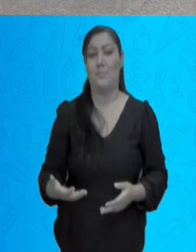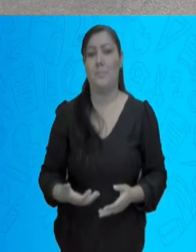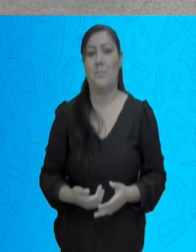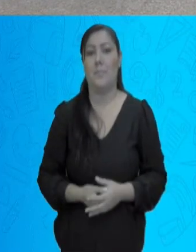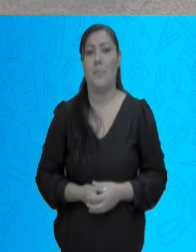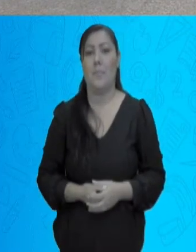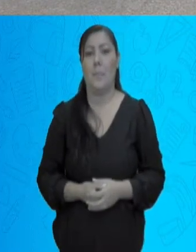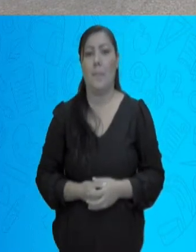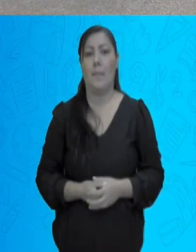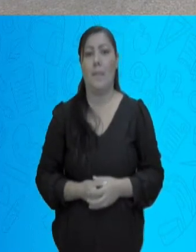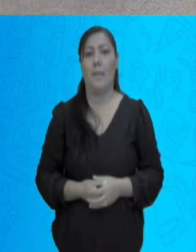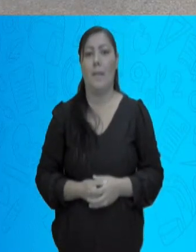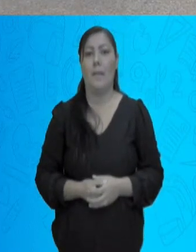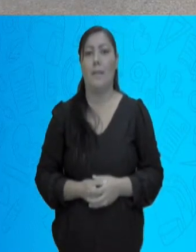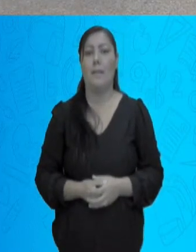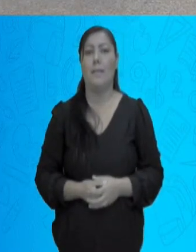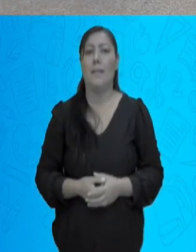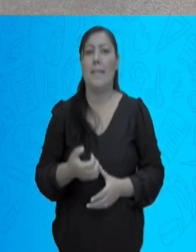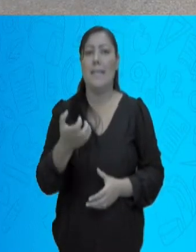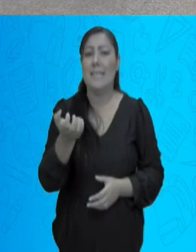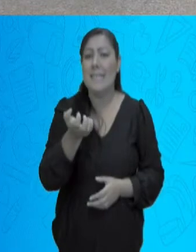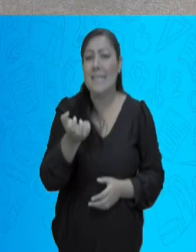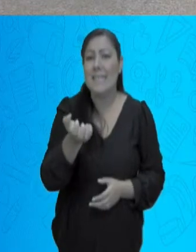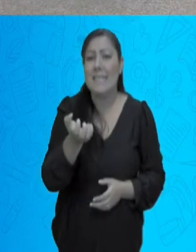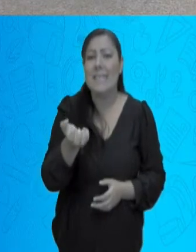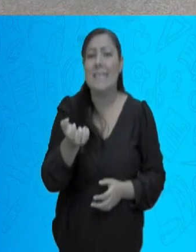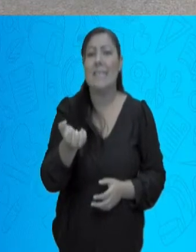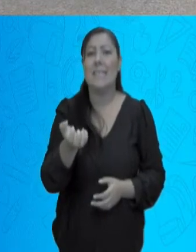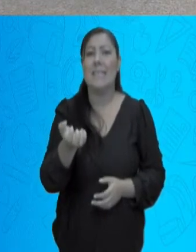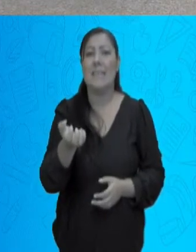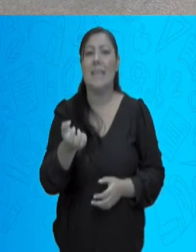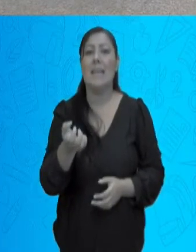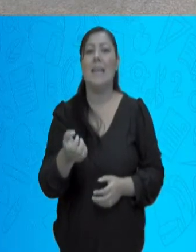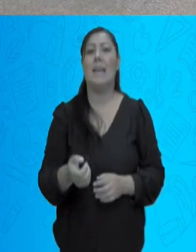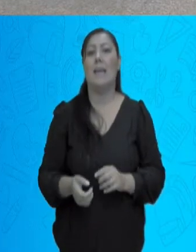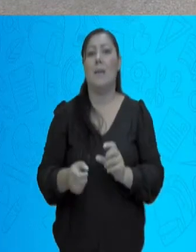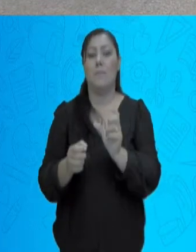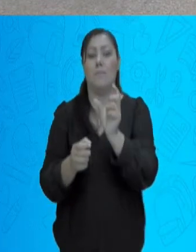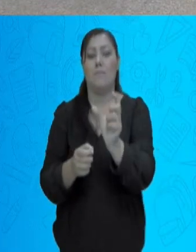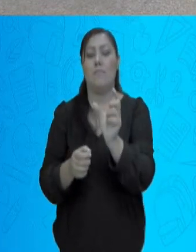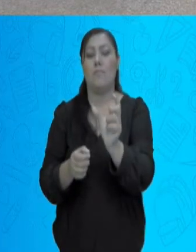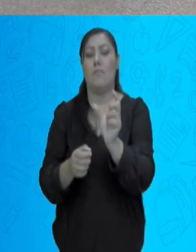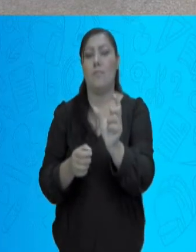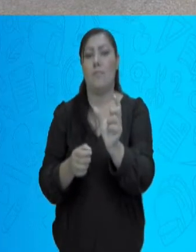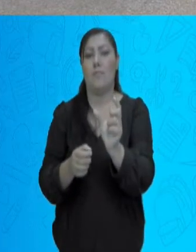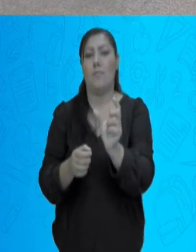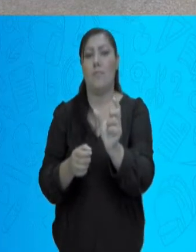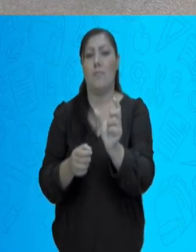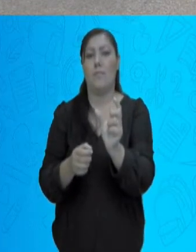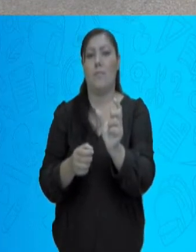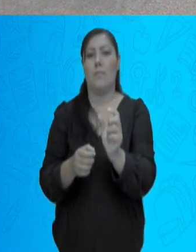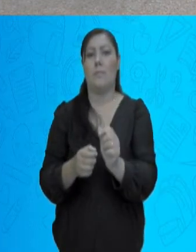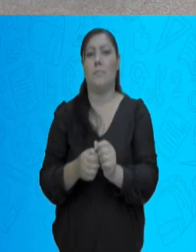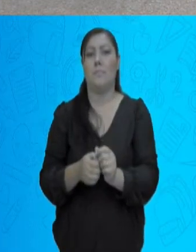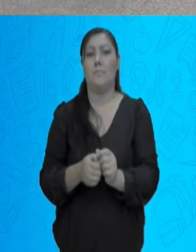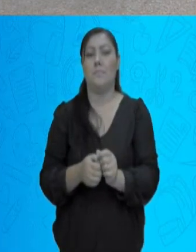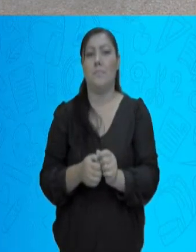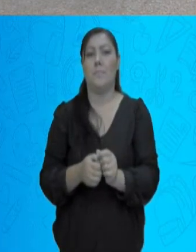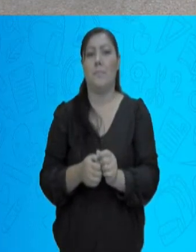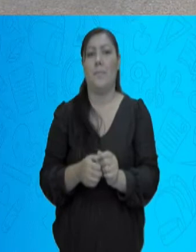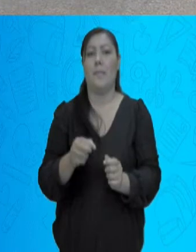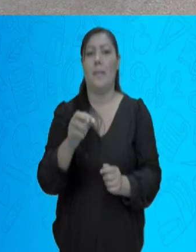né, estava para comprar um tênis. E observem que ele veio acompanhado do artigo o querer. Então,